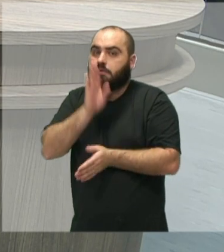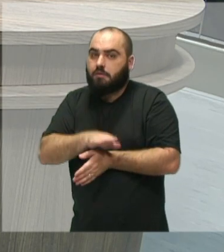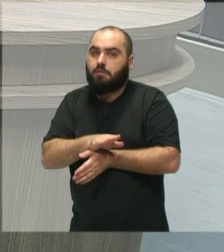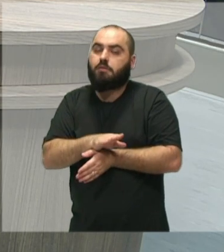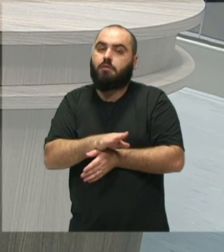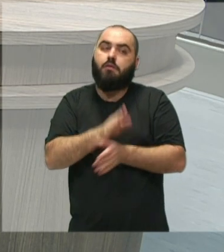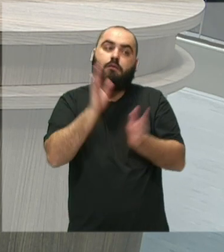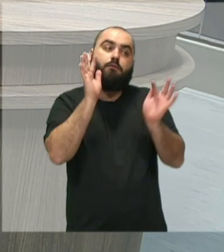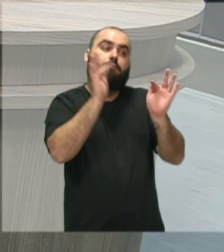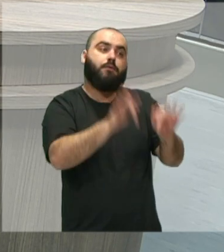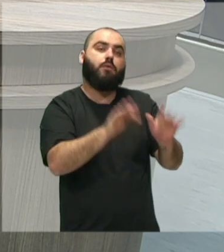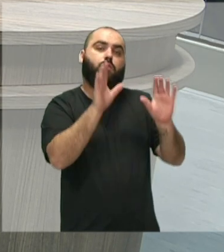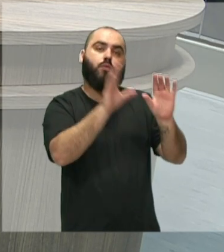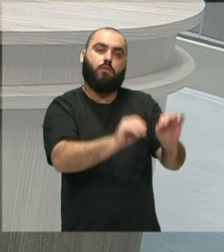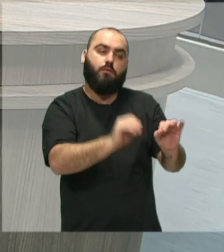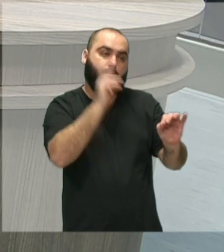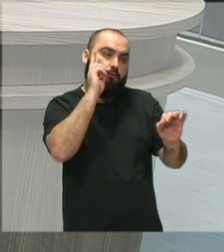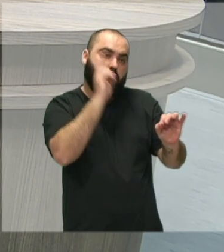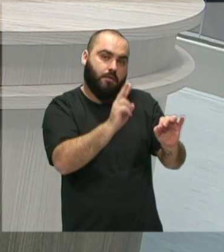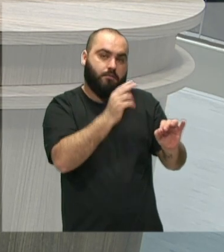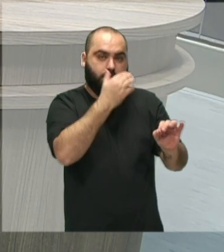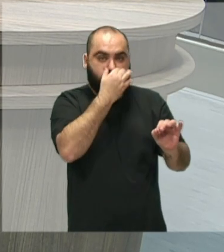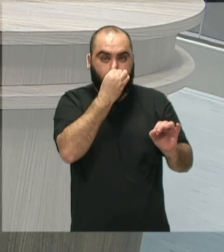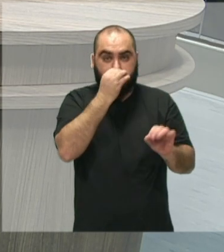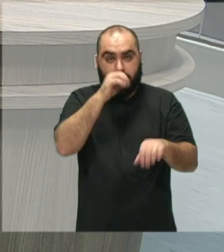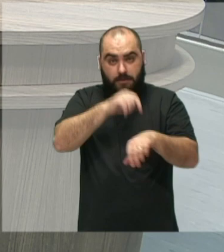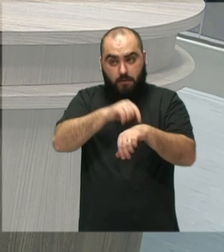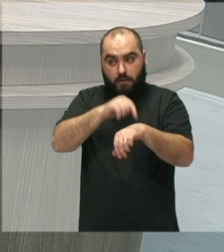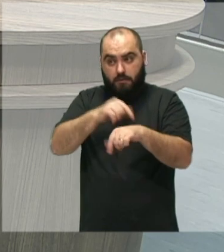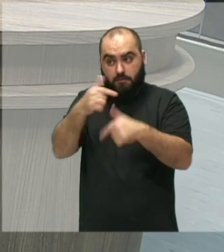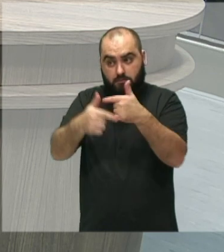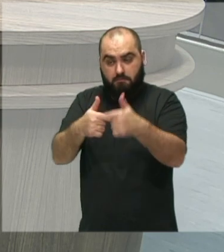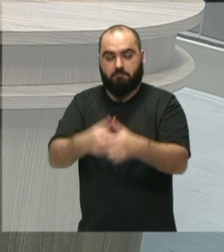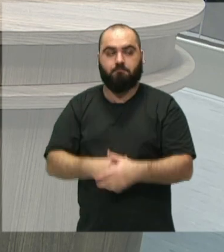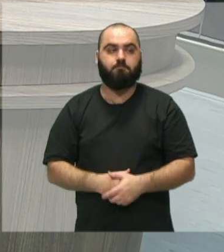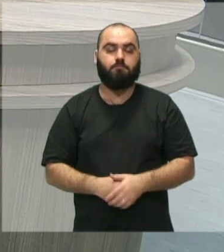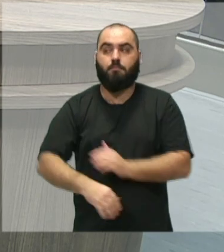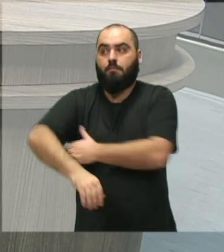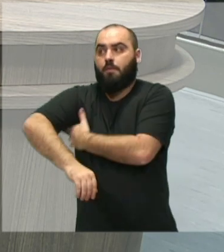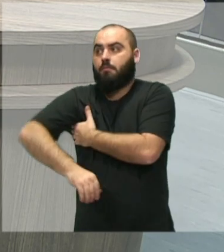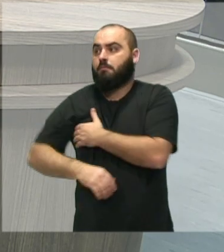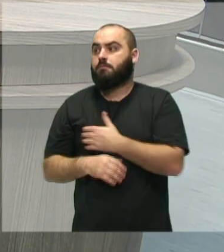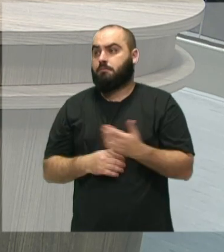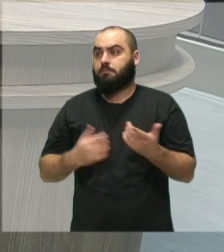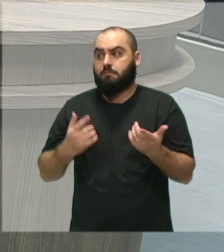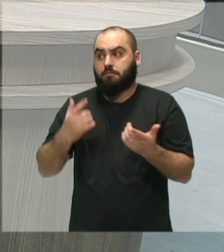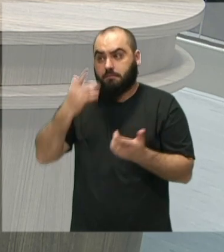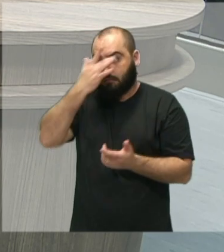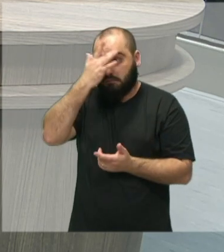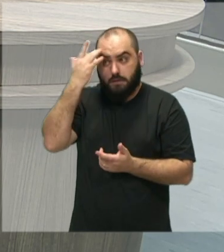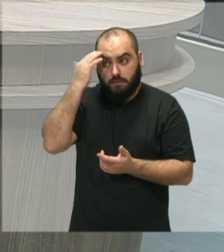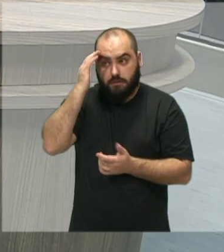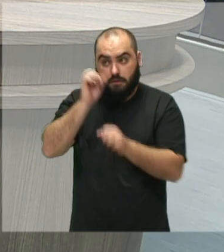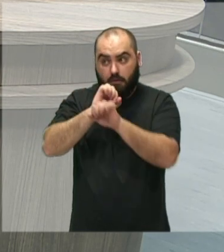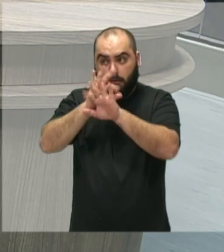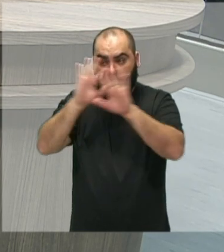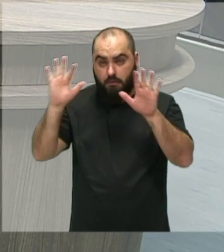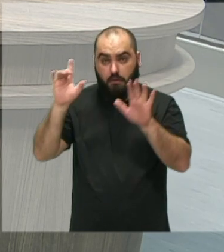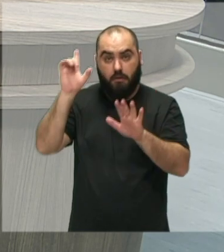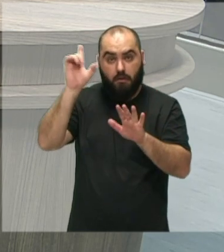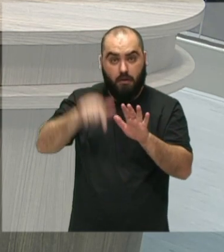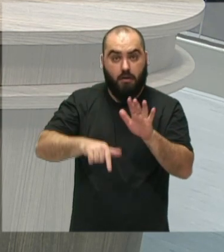final da noite ali, né? Dentro do horário de expediente. Porque, até para as pessoas entenderem, né? É um